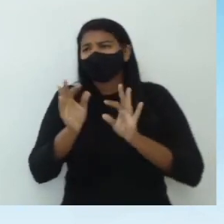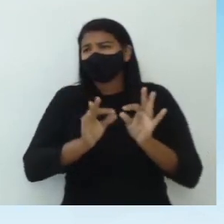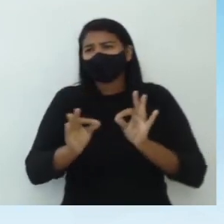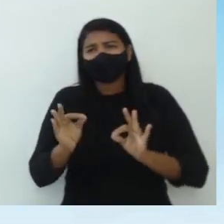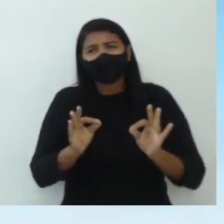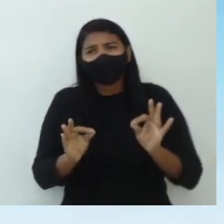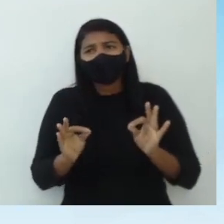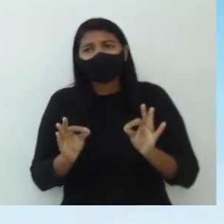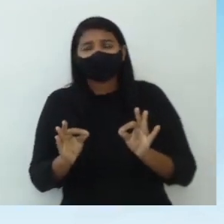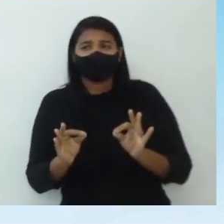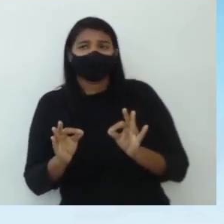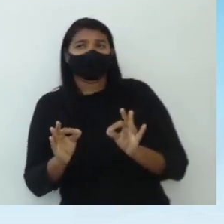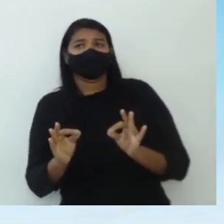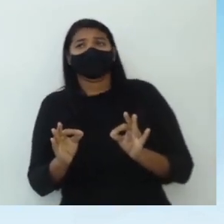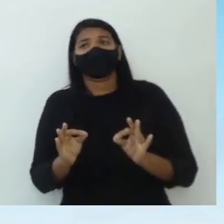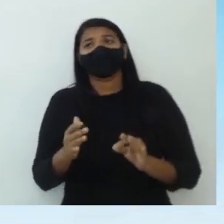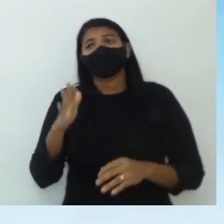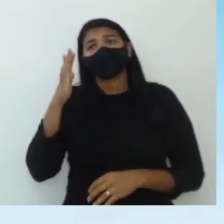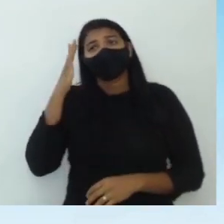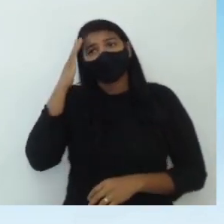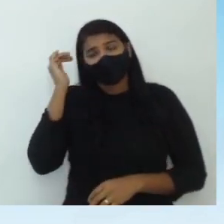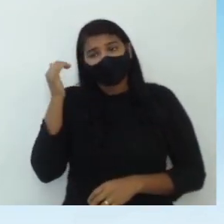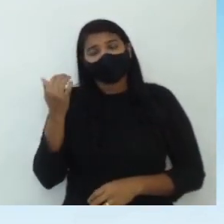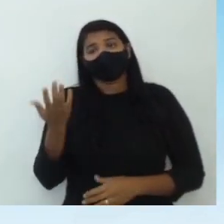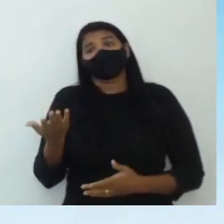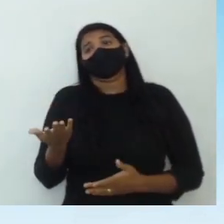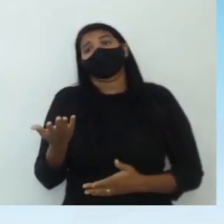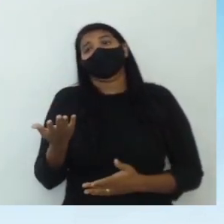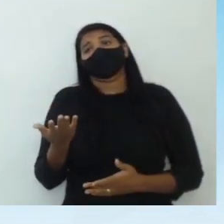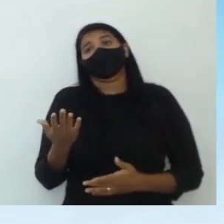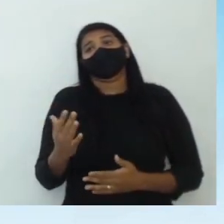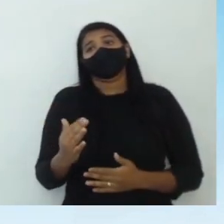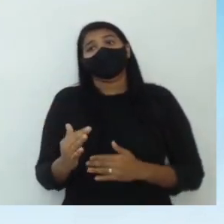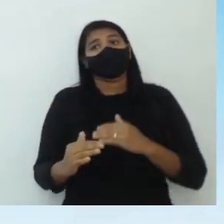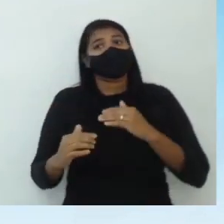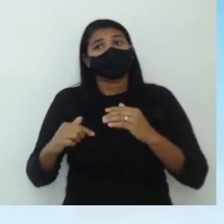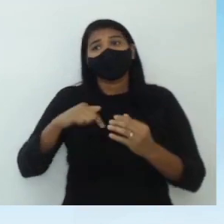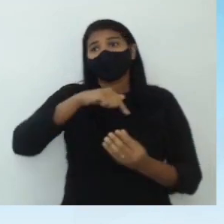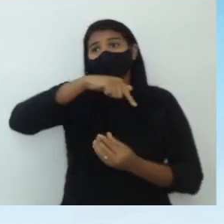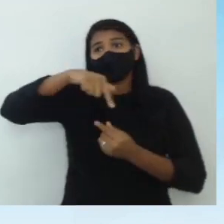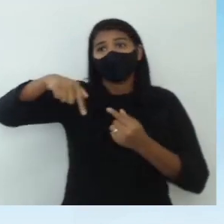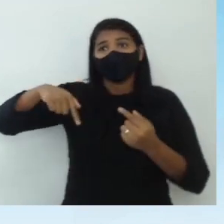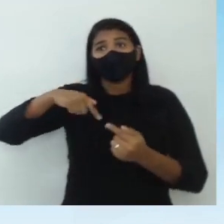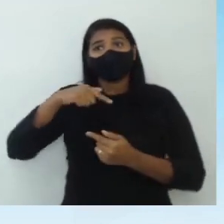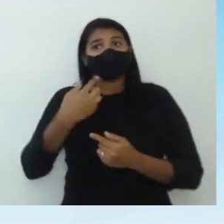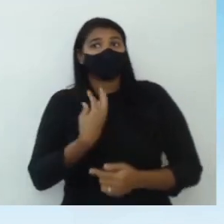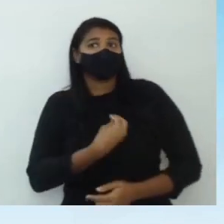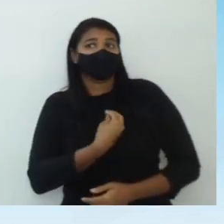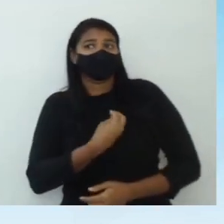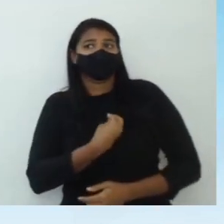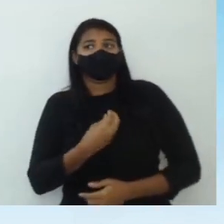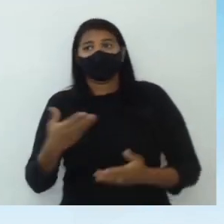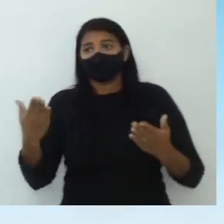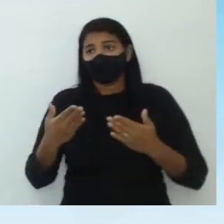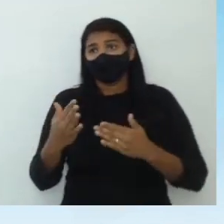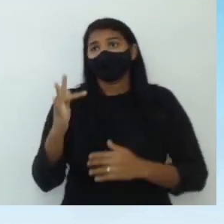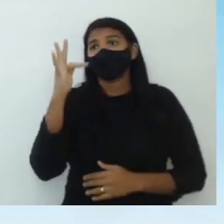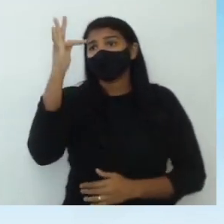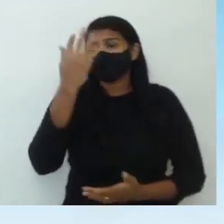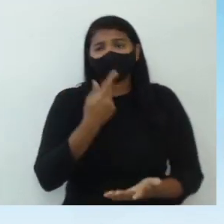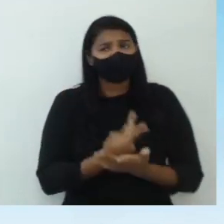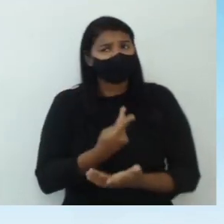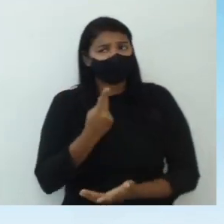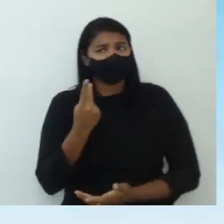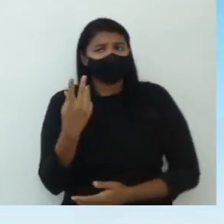por ignorância, vai voltar para ele. Porque é um ciclo, pode demorar um pouquinho, mas vai chegar, a gente